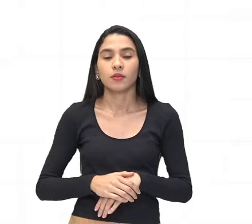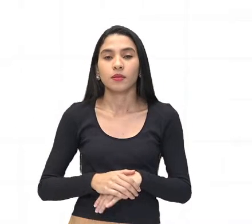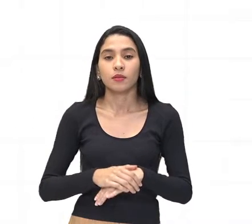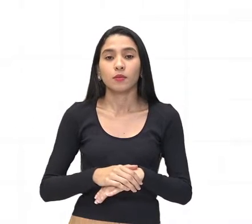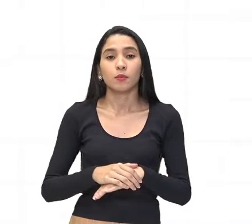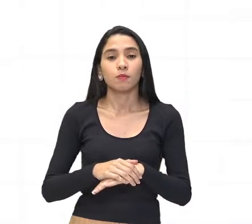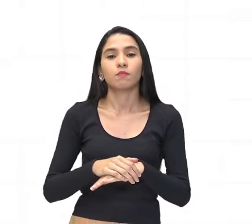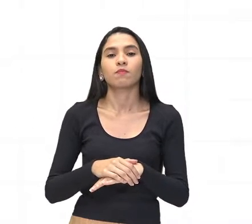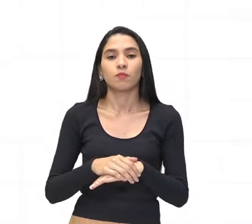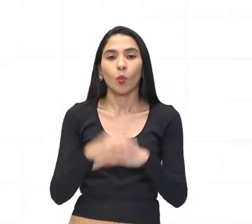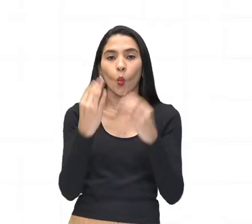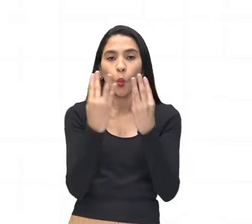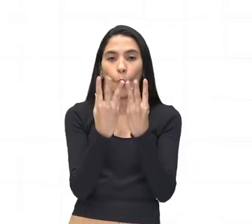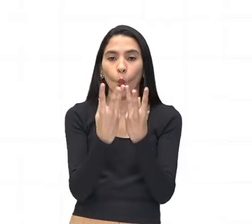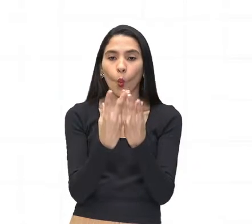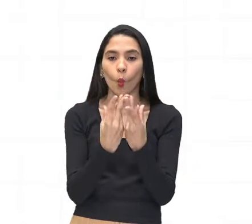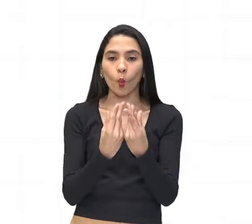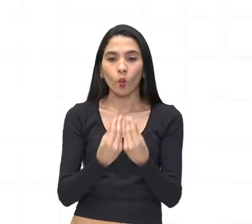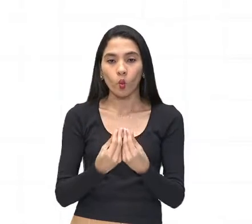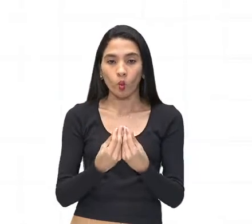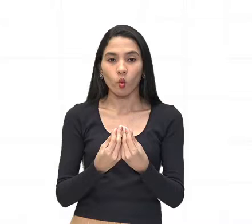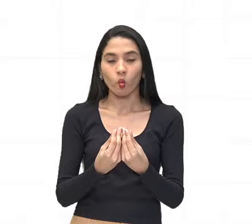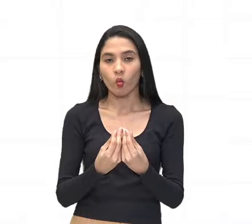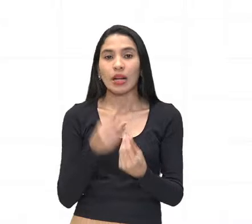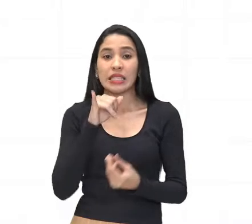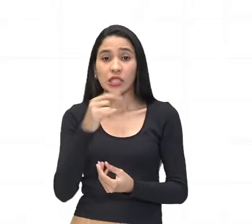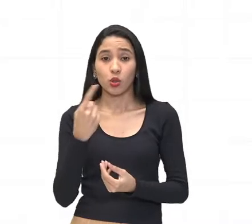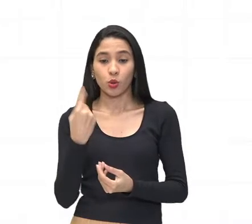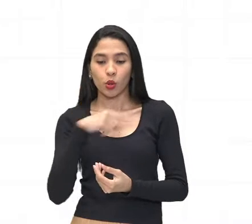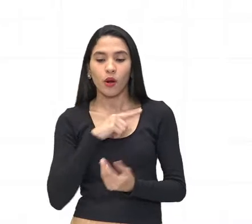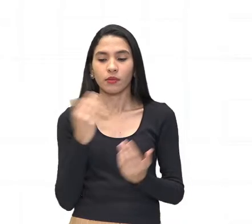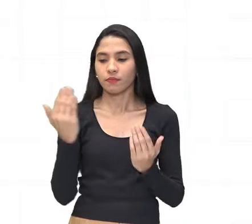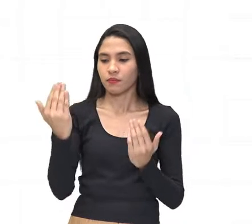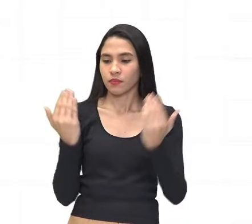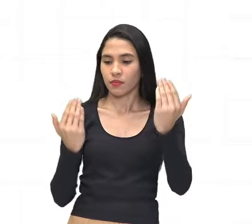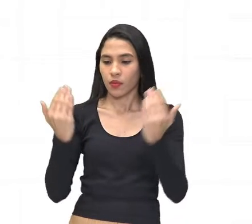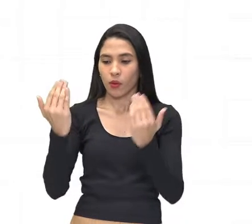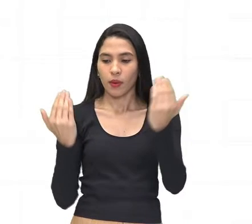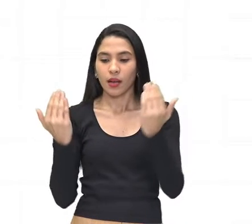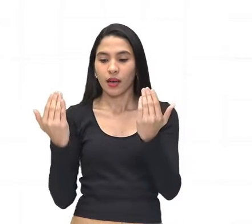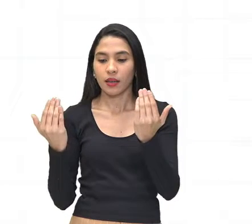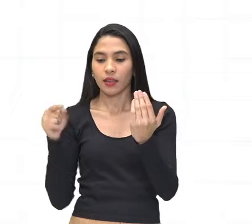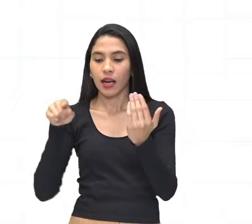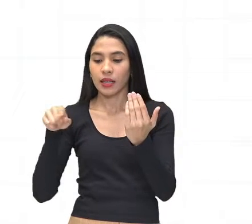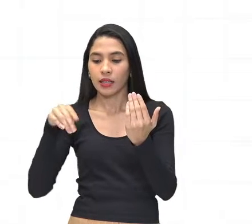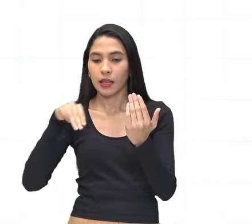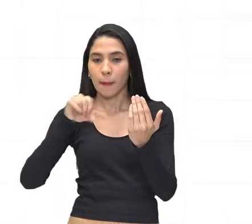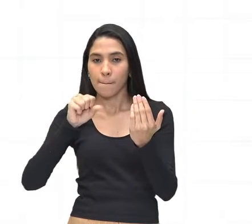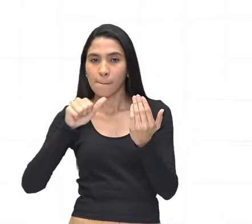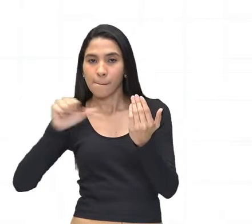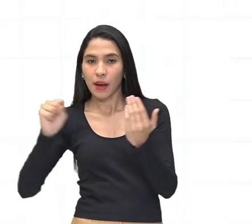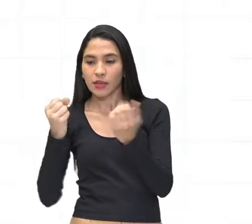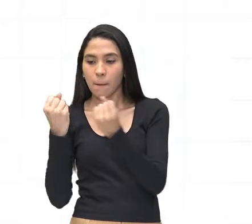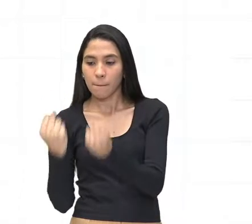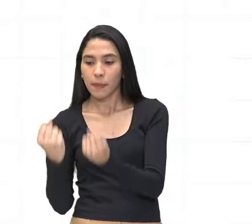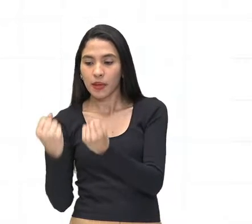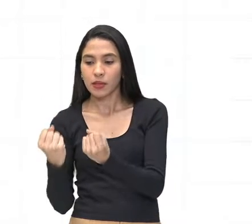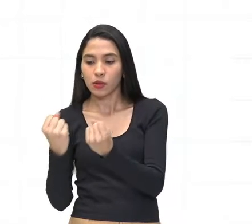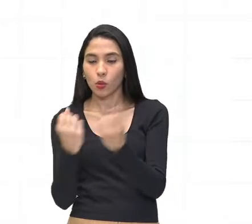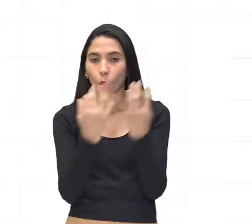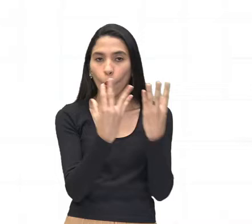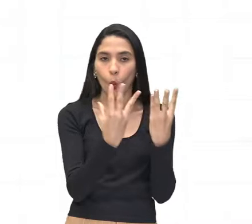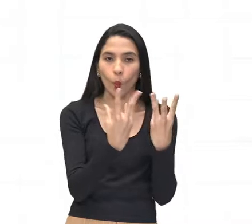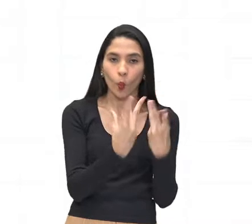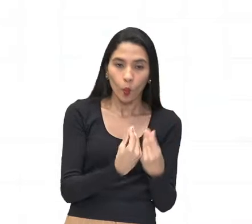bexiga vazia. E se a gente comparar a massa de um balão vazio com a massa desse mesmo